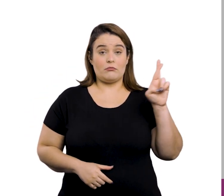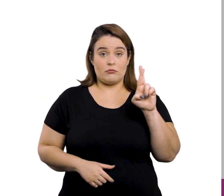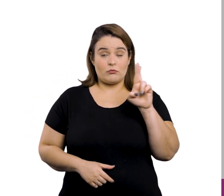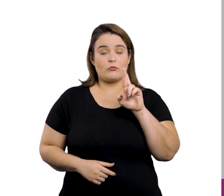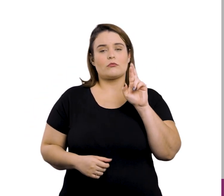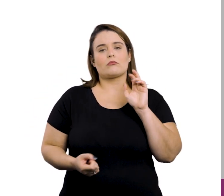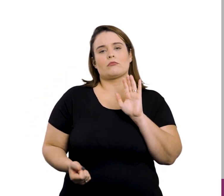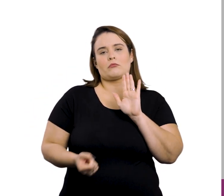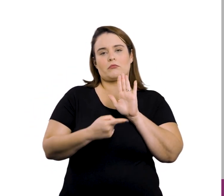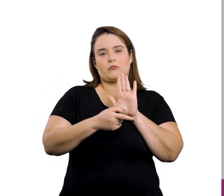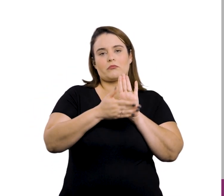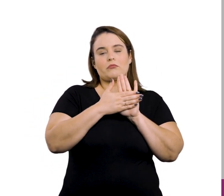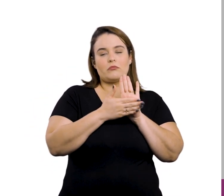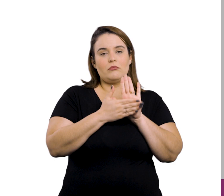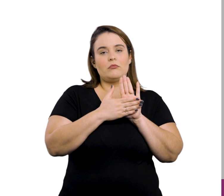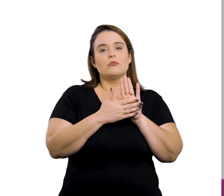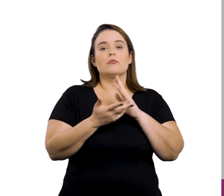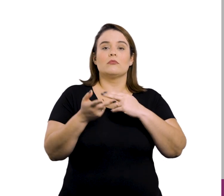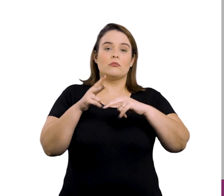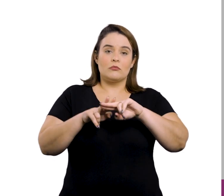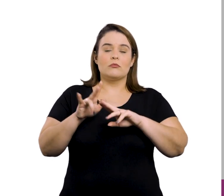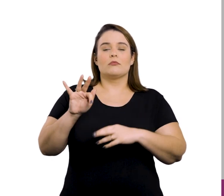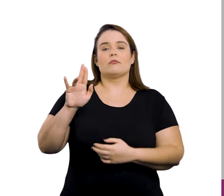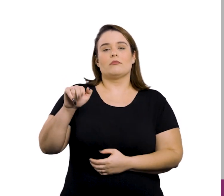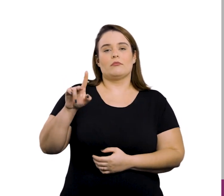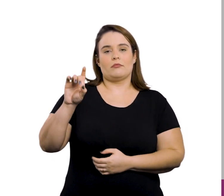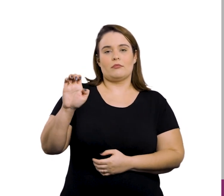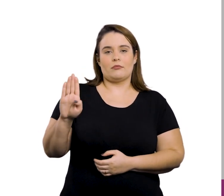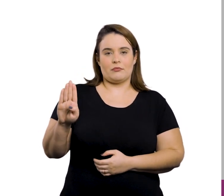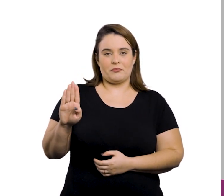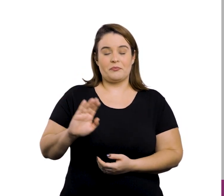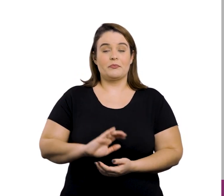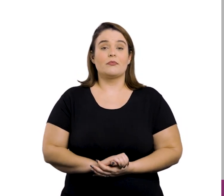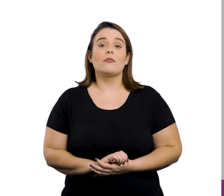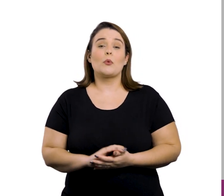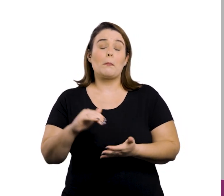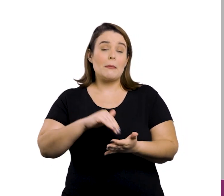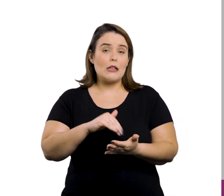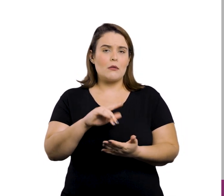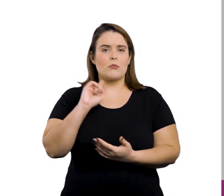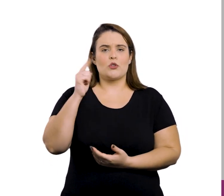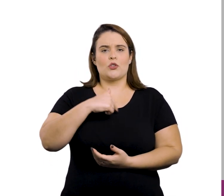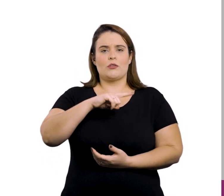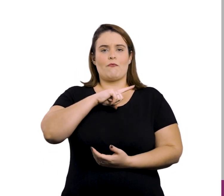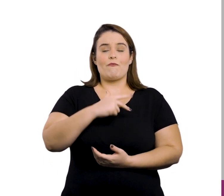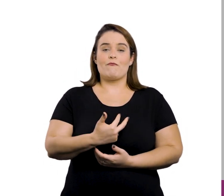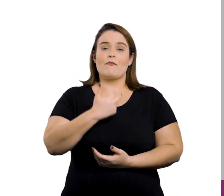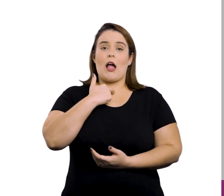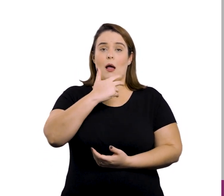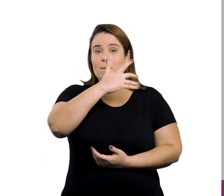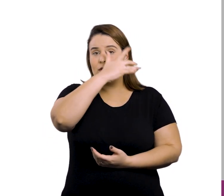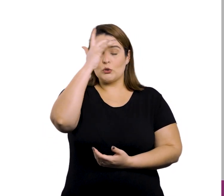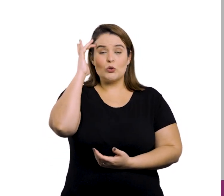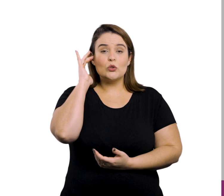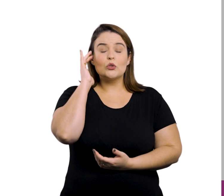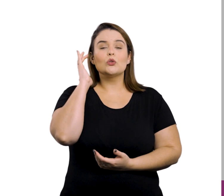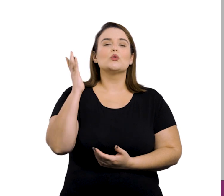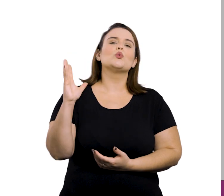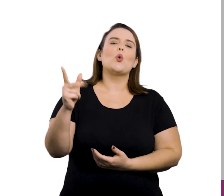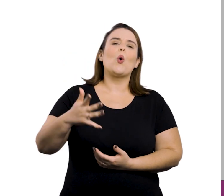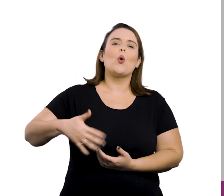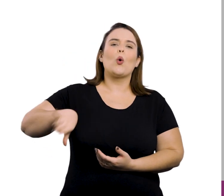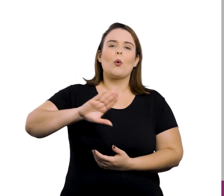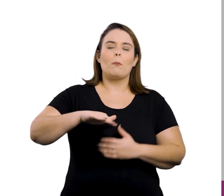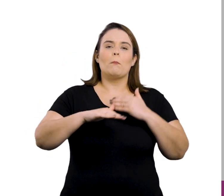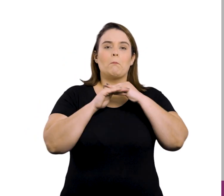de reais do que o estipulado pela proposta do #Fundeb para valer, que é o mínimo para termos vagas para todas as